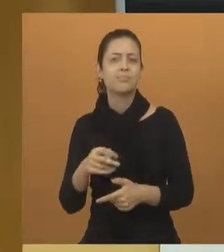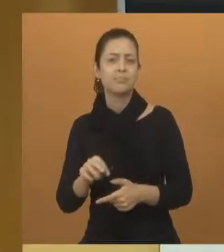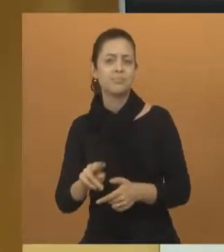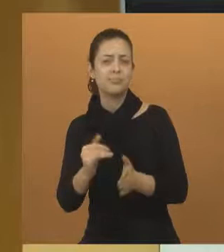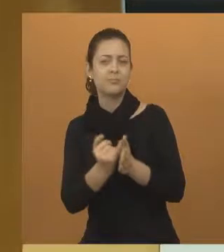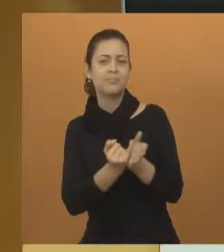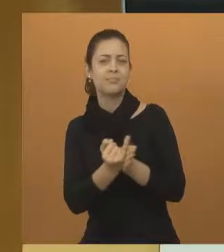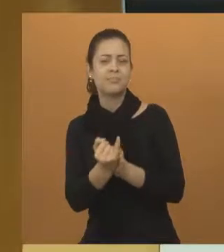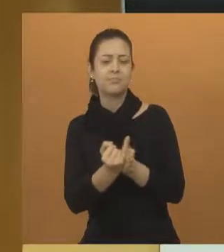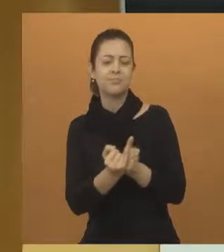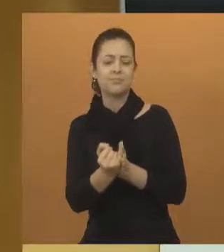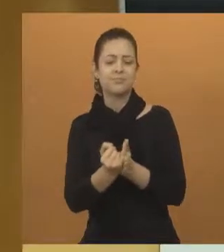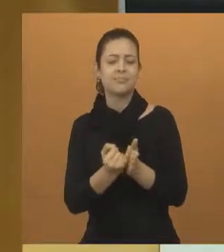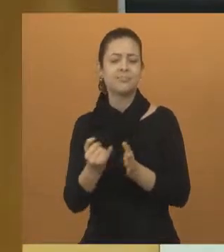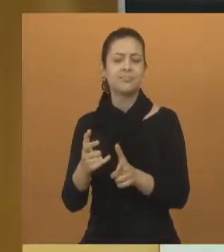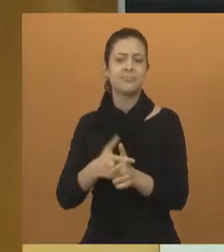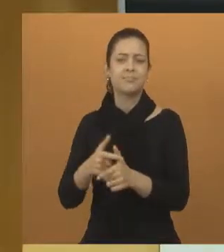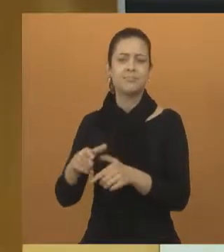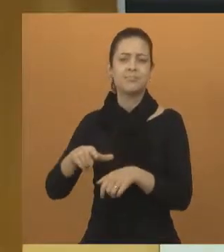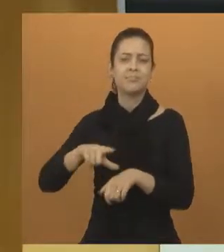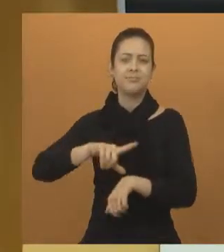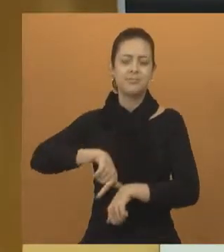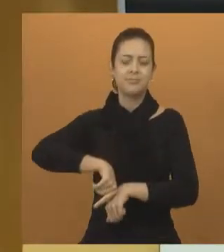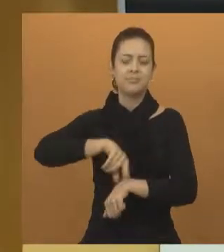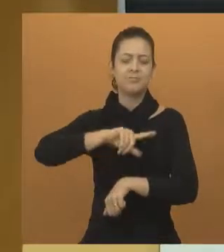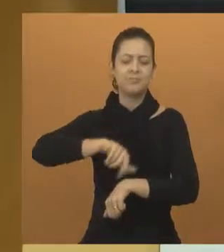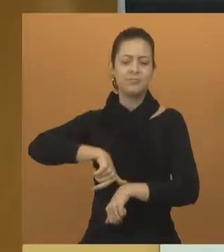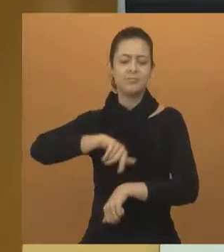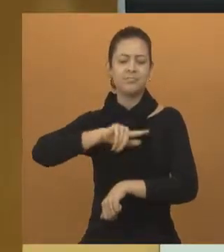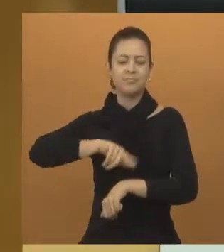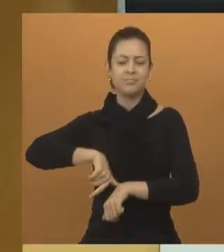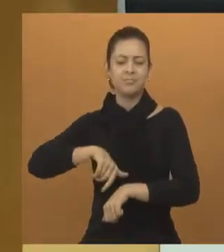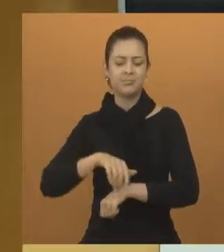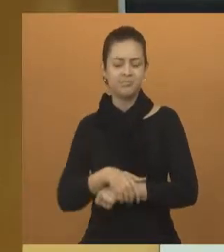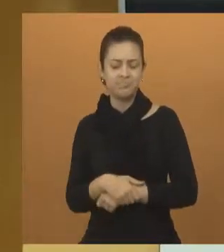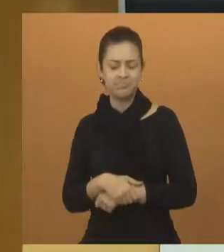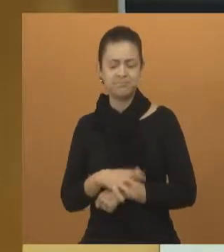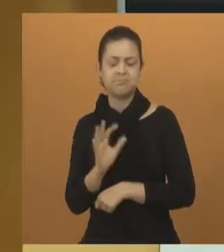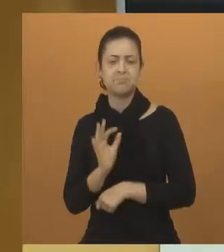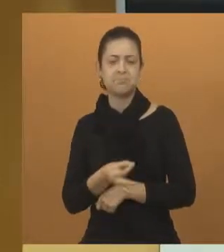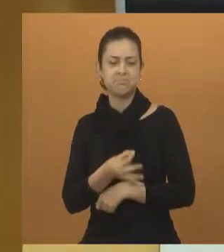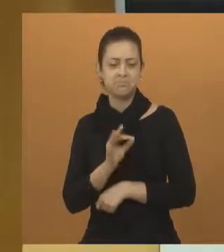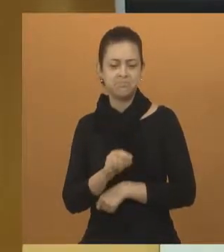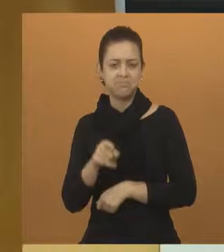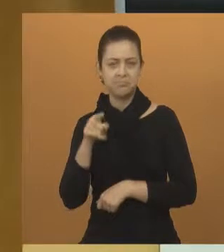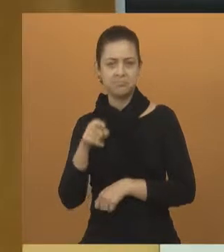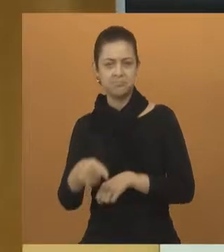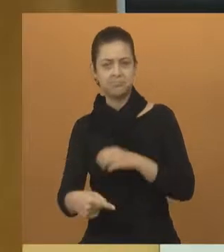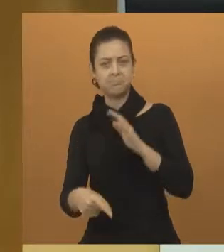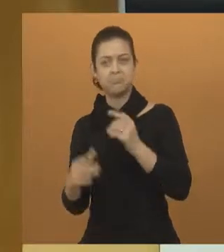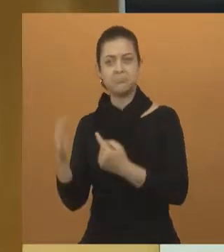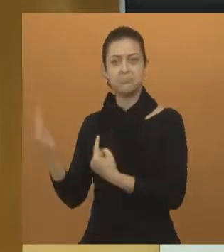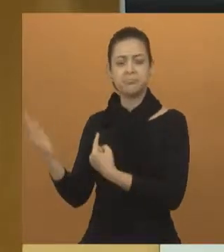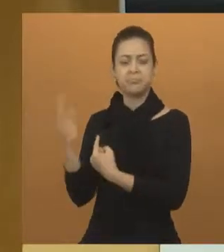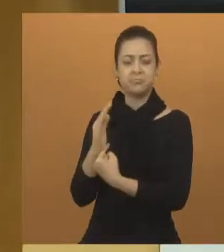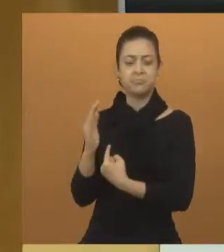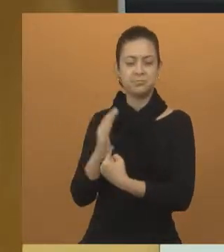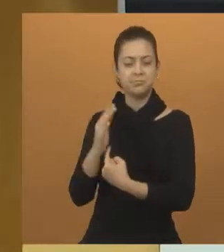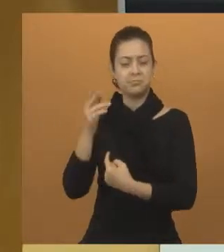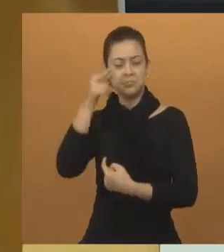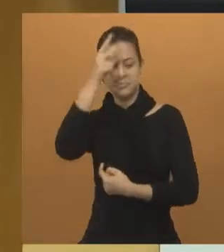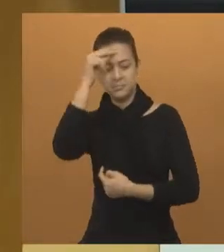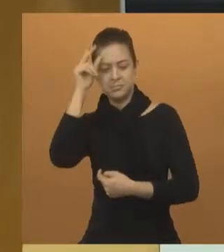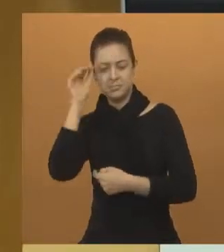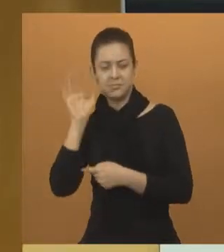apenas para pagar as dívidas atrasadas. E eu tenho certeza, com essa ajuda que o prefeito